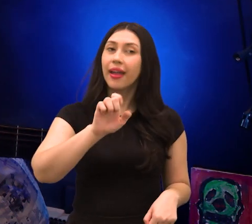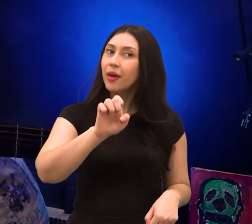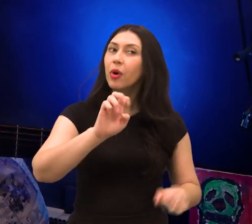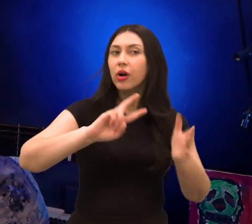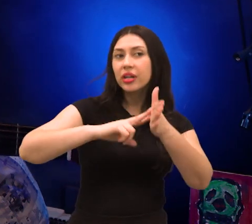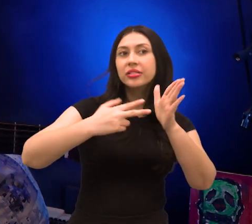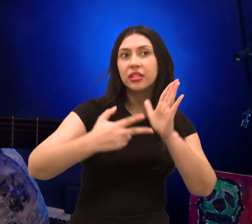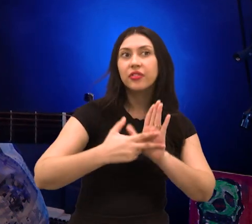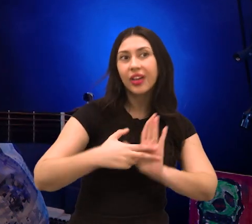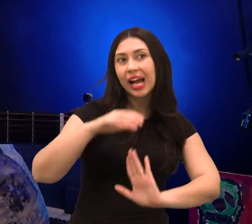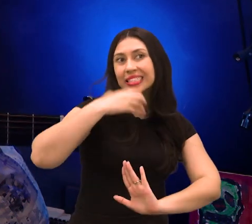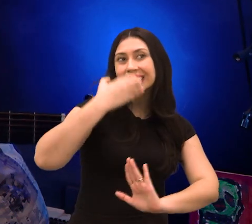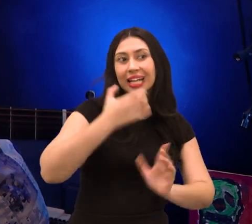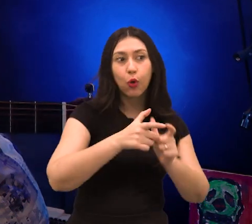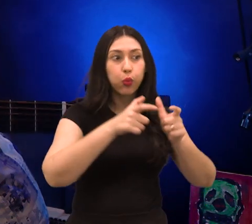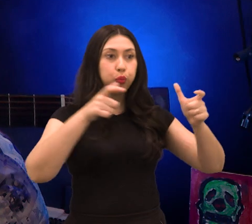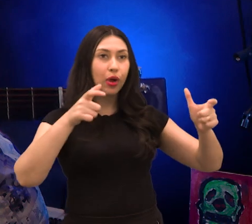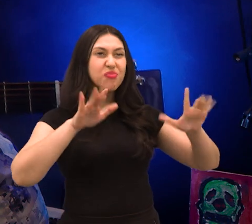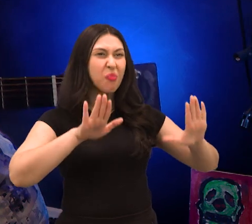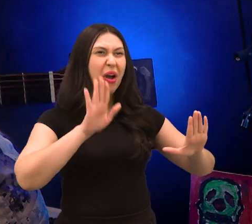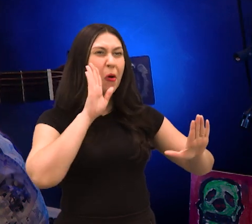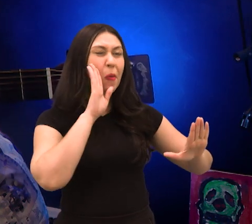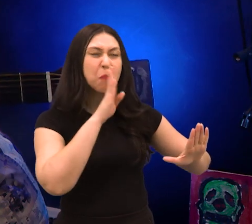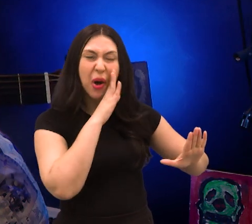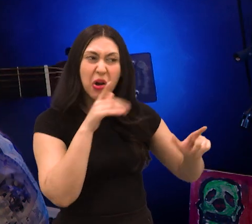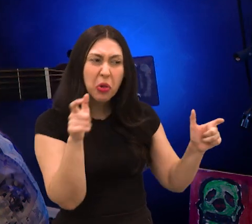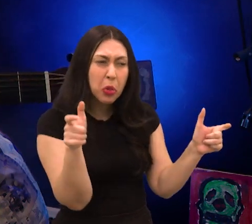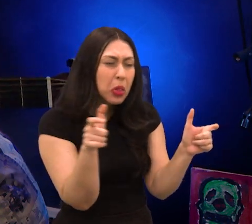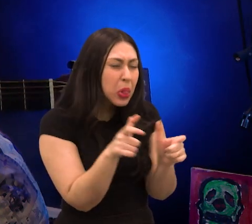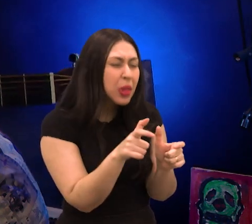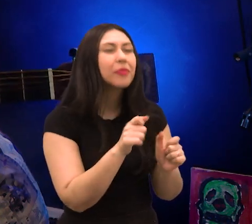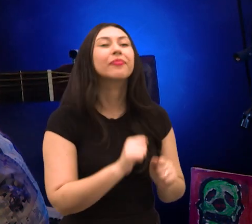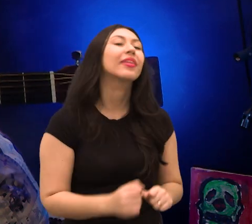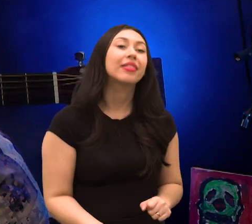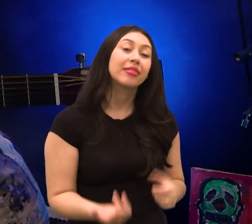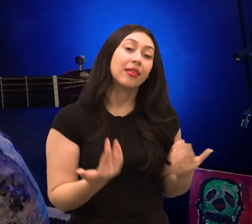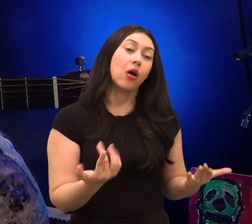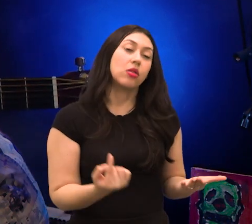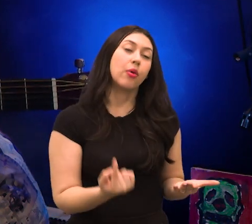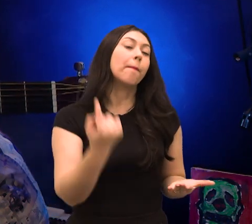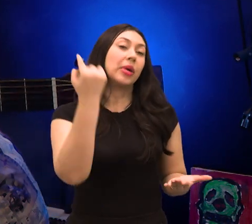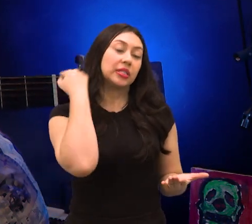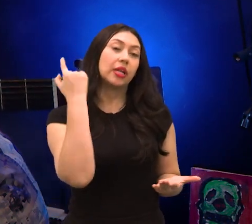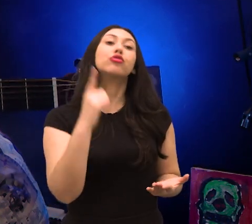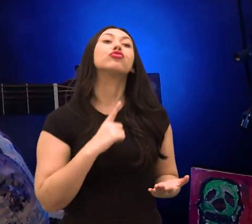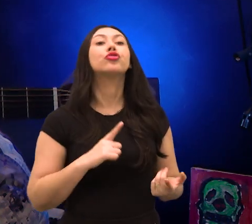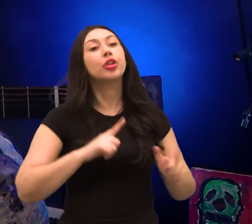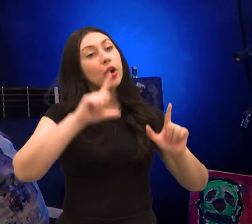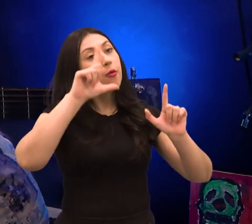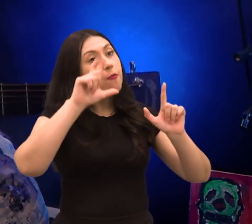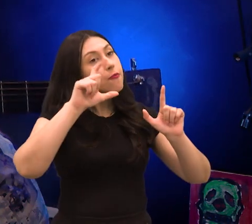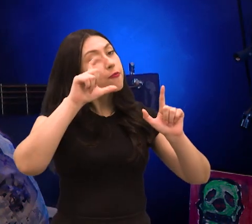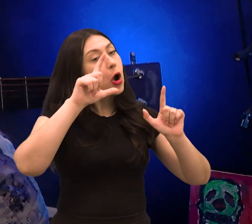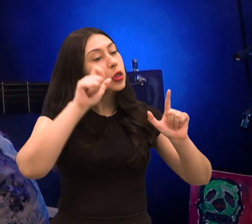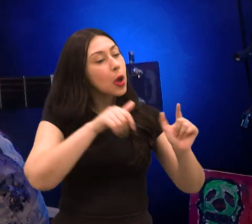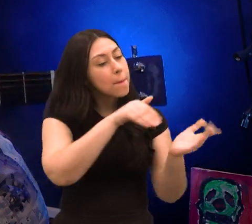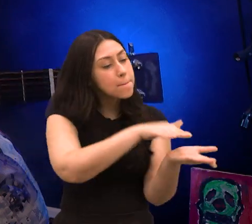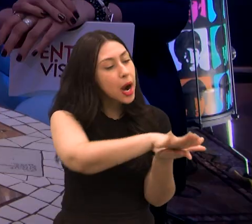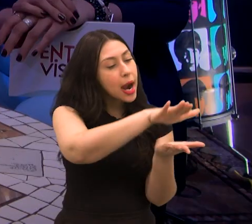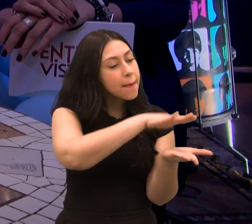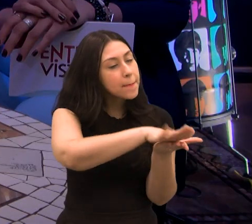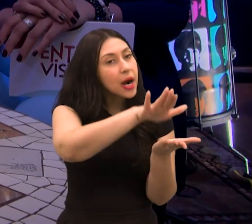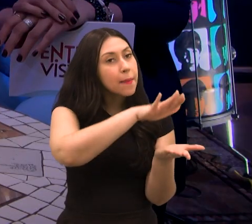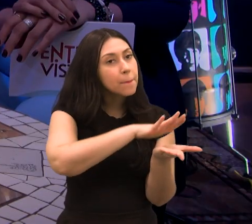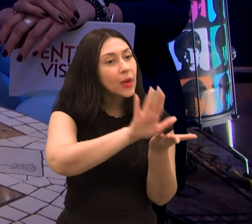cantar no bar dele toda quarta-feira. E eu fazia divulgação nas universidades. Na época, eu levei várias fotos que eu imprimi